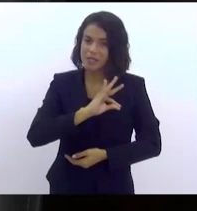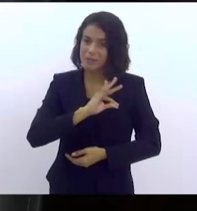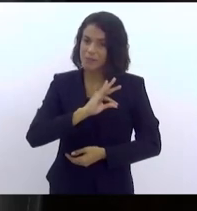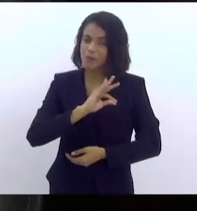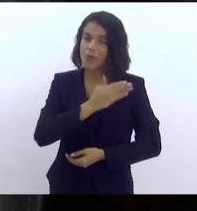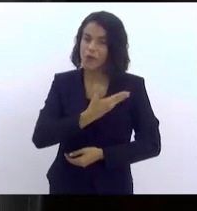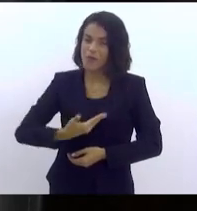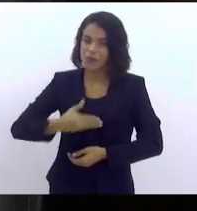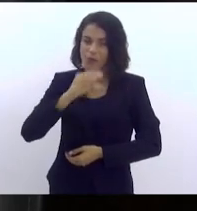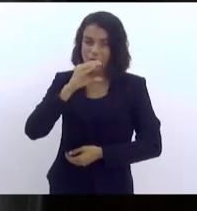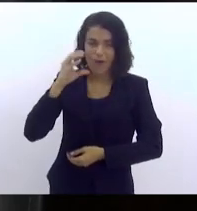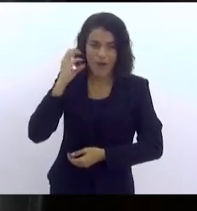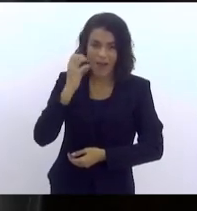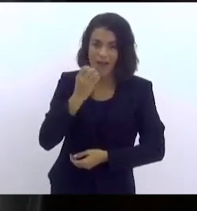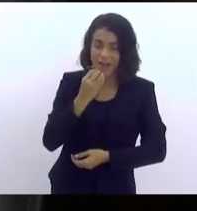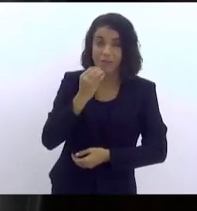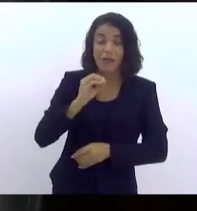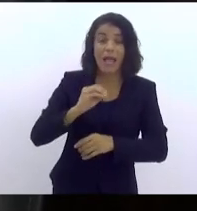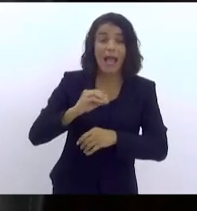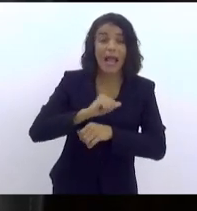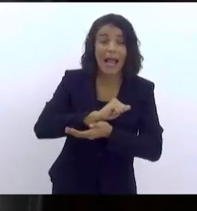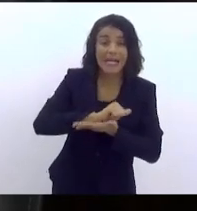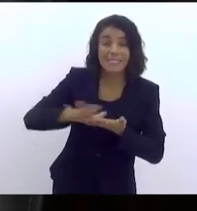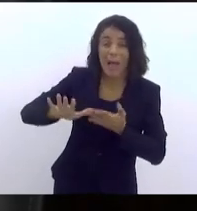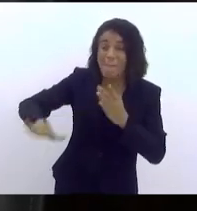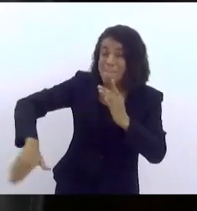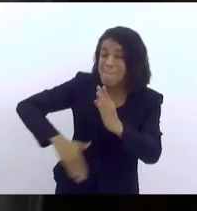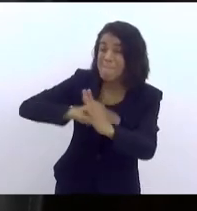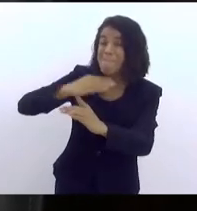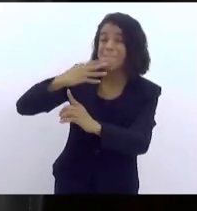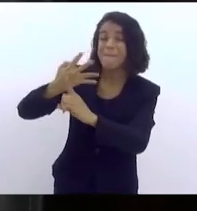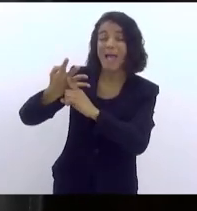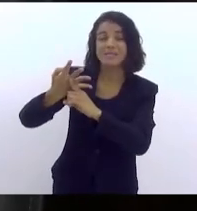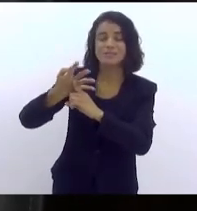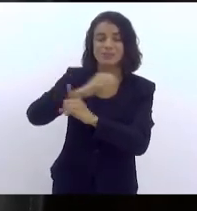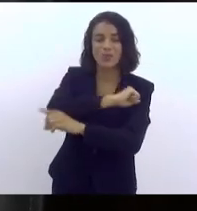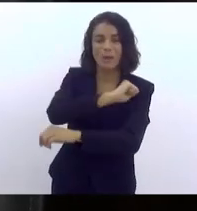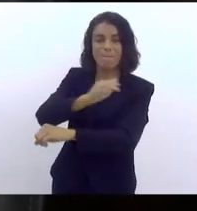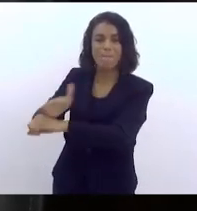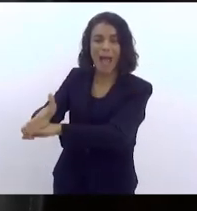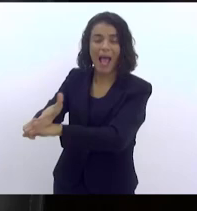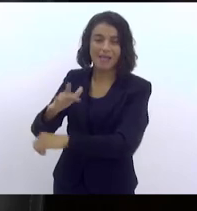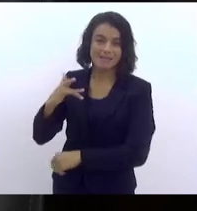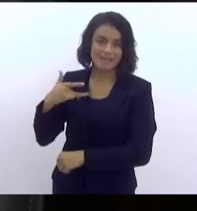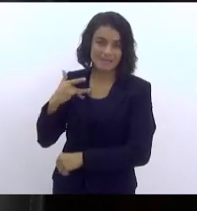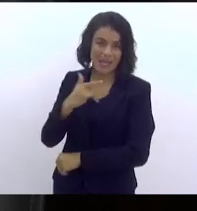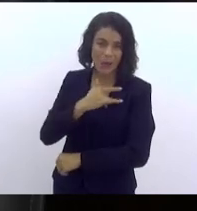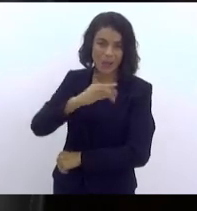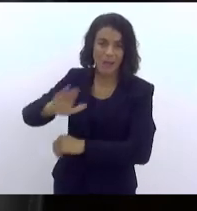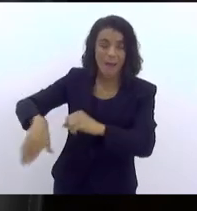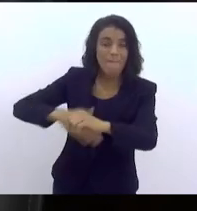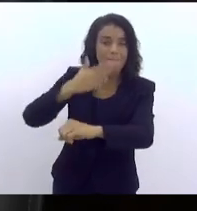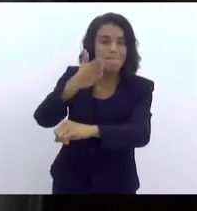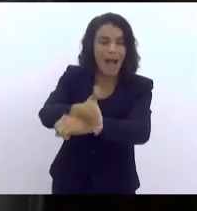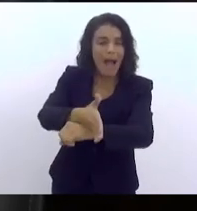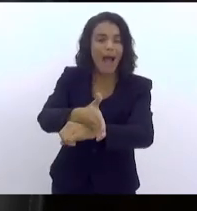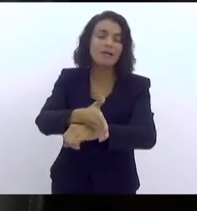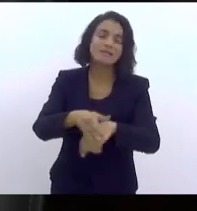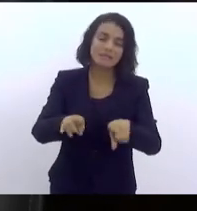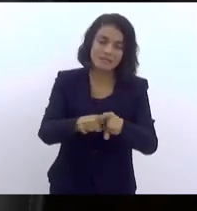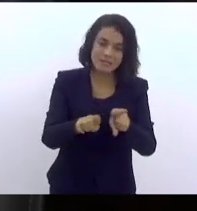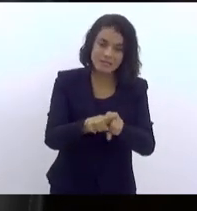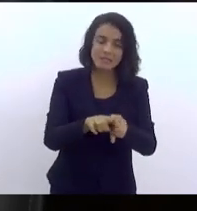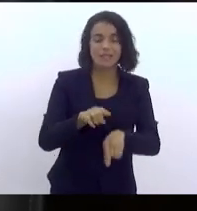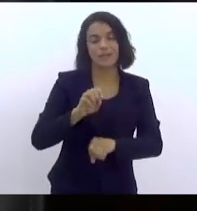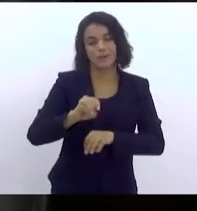Cláudio Castro pretende gastar mais do que na pasta inteira de saúde e mais do que na pasta inteira